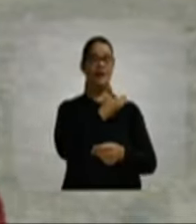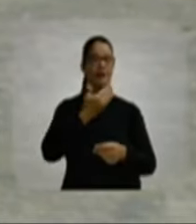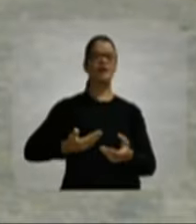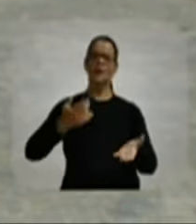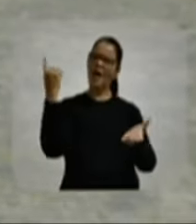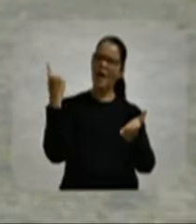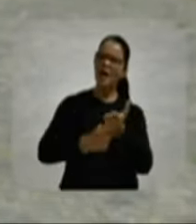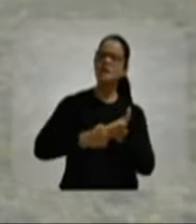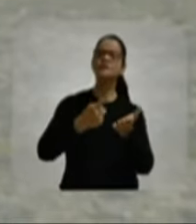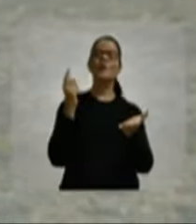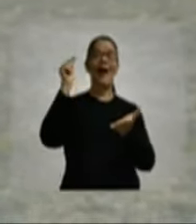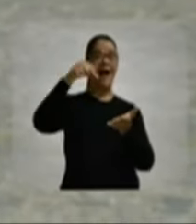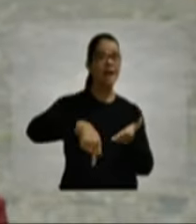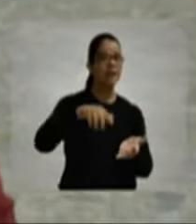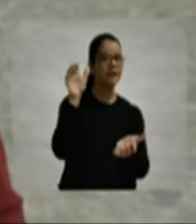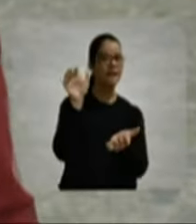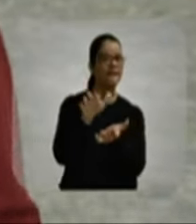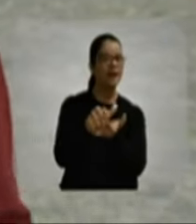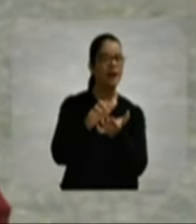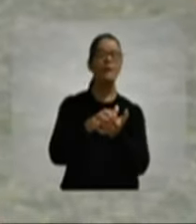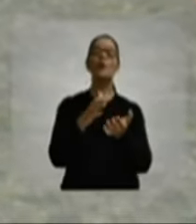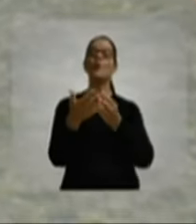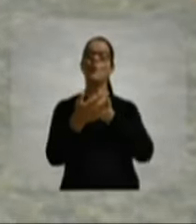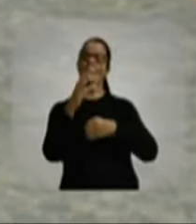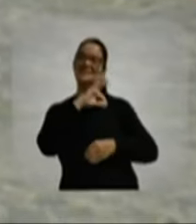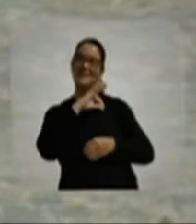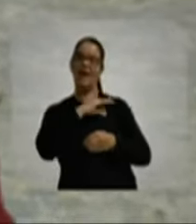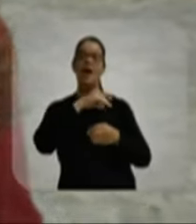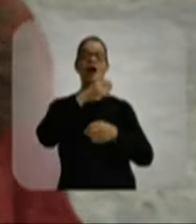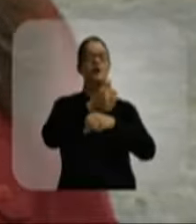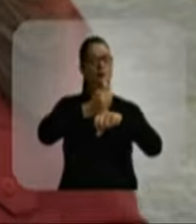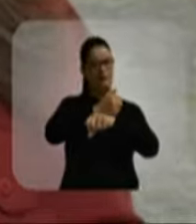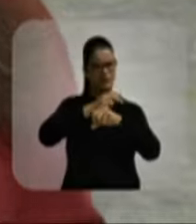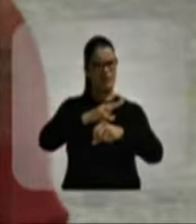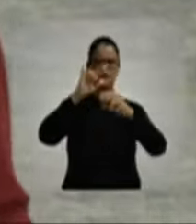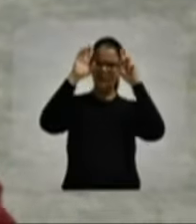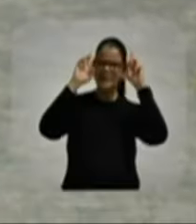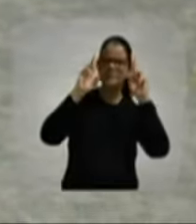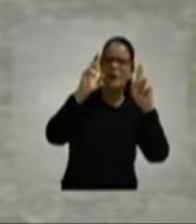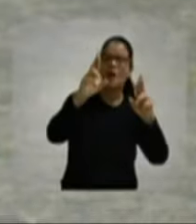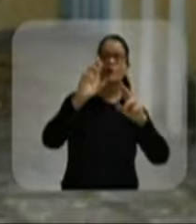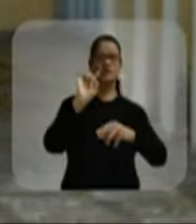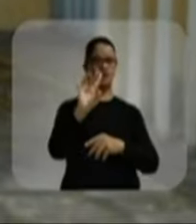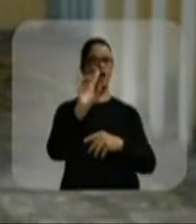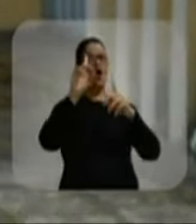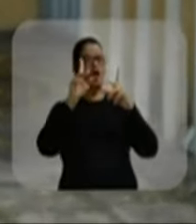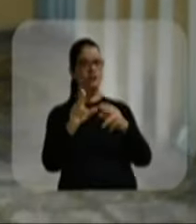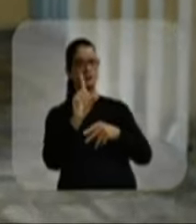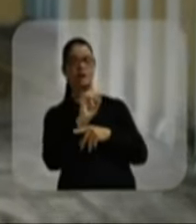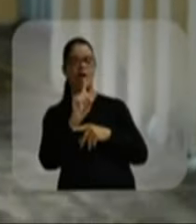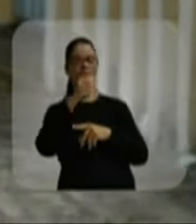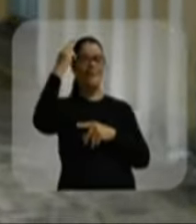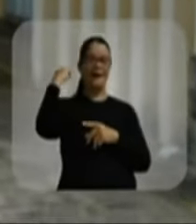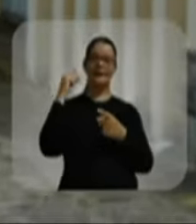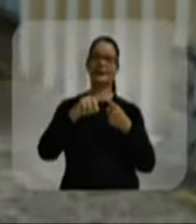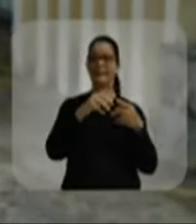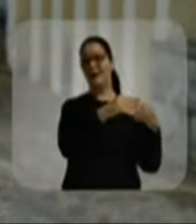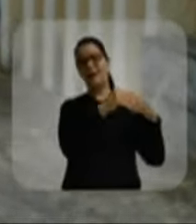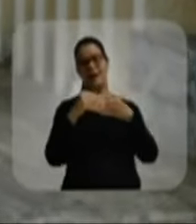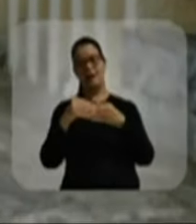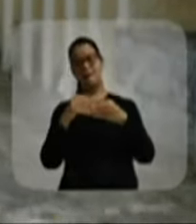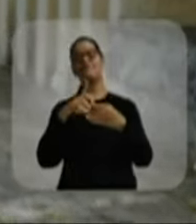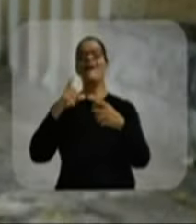governadora, assumo o compromisso. Aqui em Pernambuco, o piso desses profissionais vai ser cumprido. Mas não é só isso. Marília